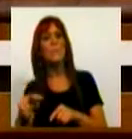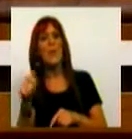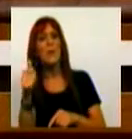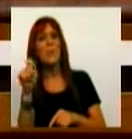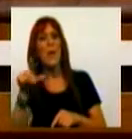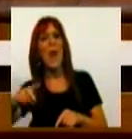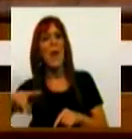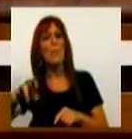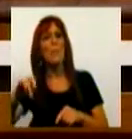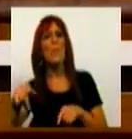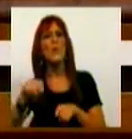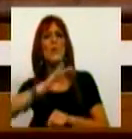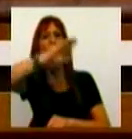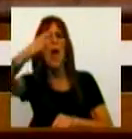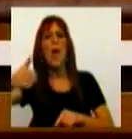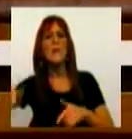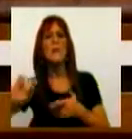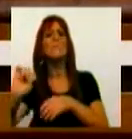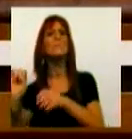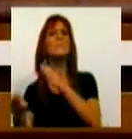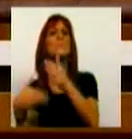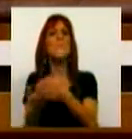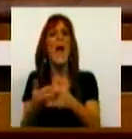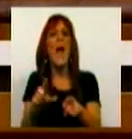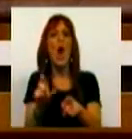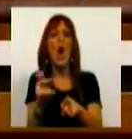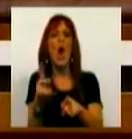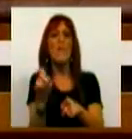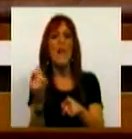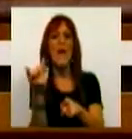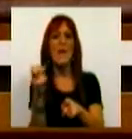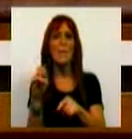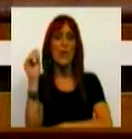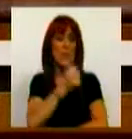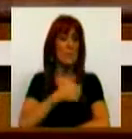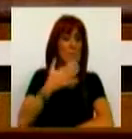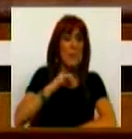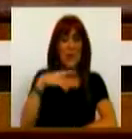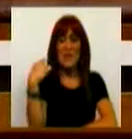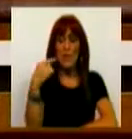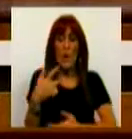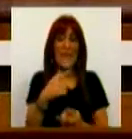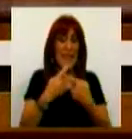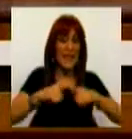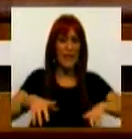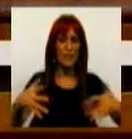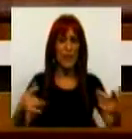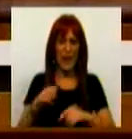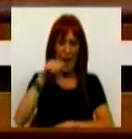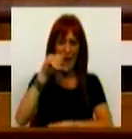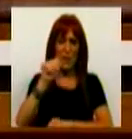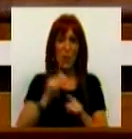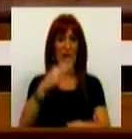Belmonte, ali onde a serra dá lugar à Cova da Beira. É uma vila singular e diferente. É a terra